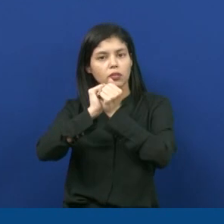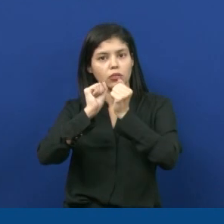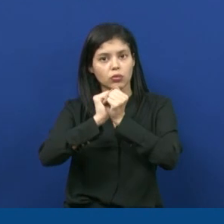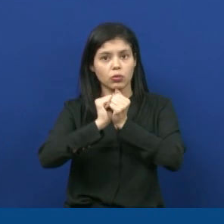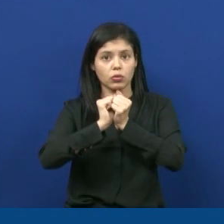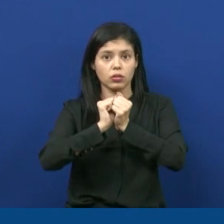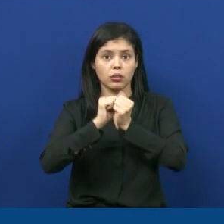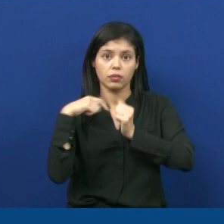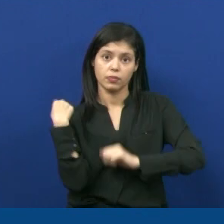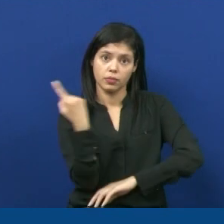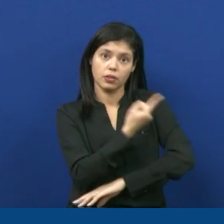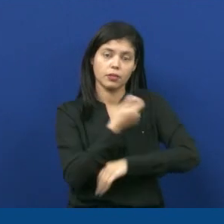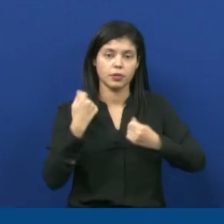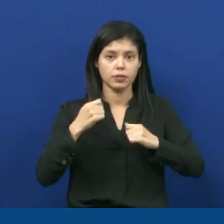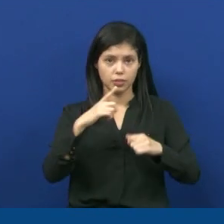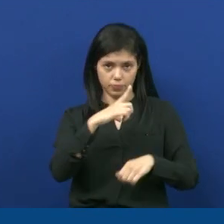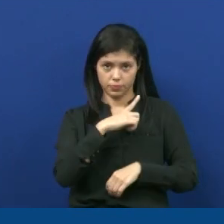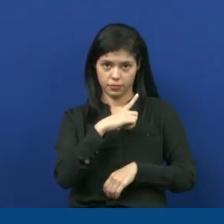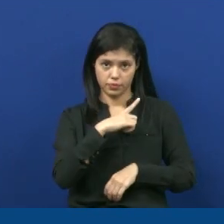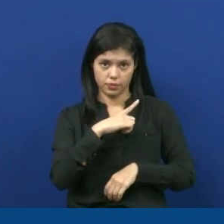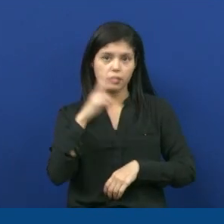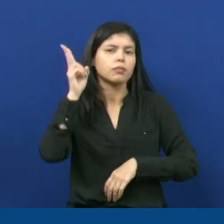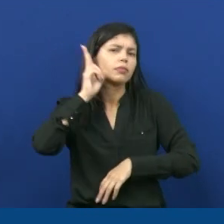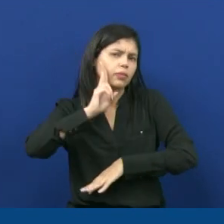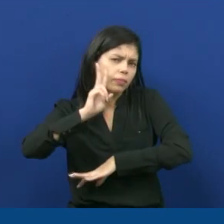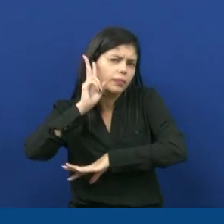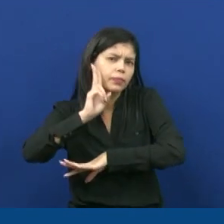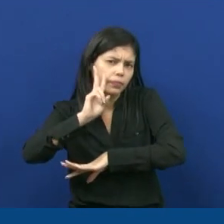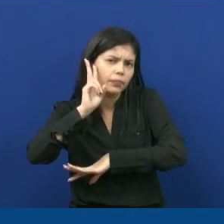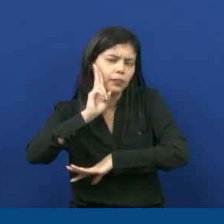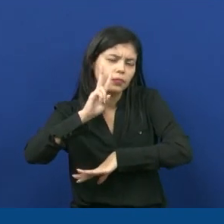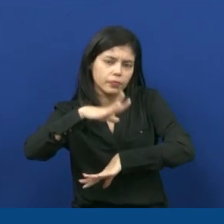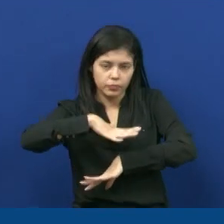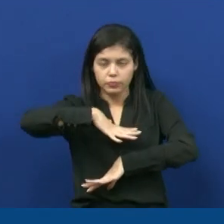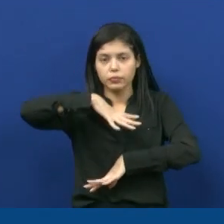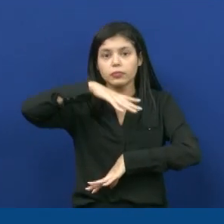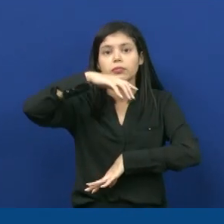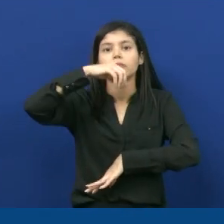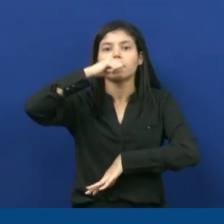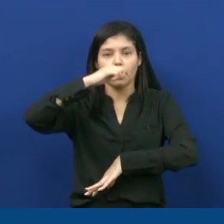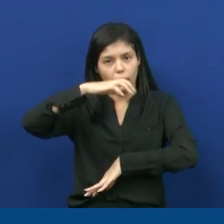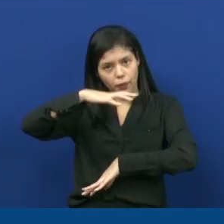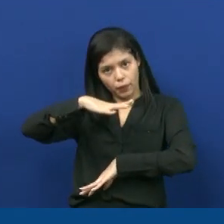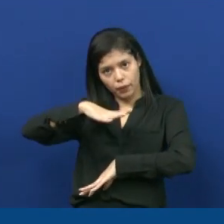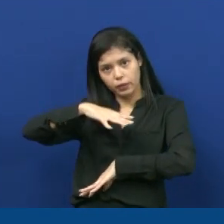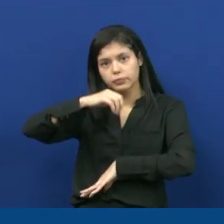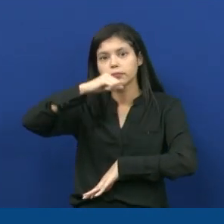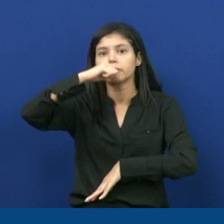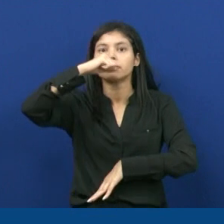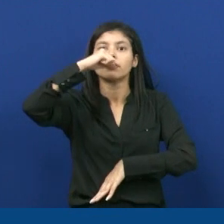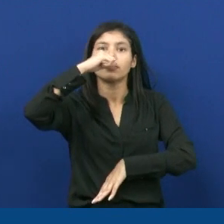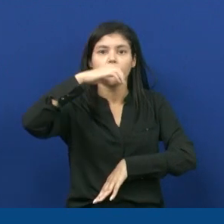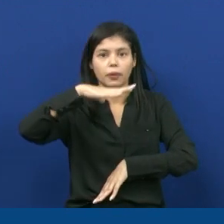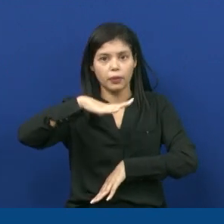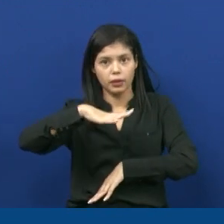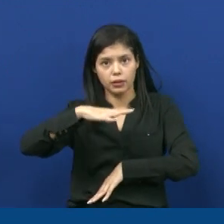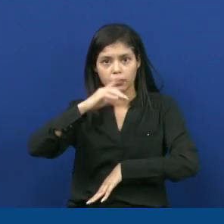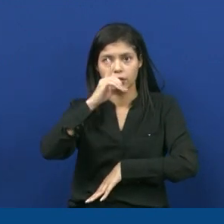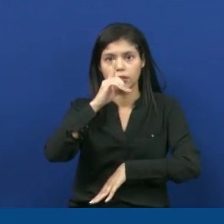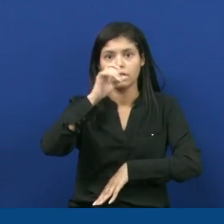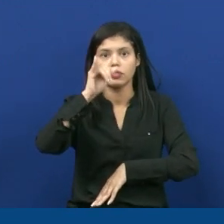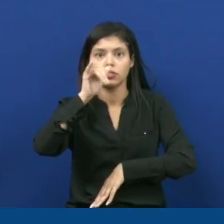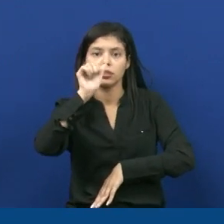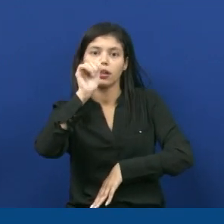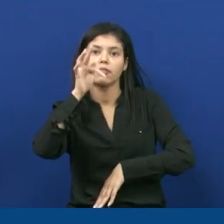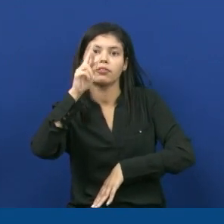momento, nós precisamos lembrar que respirar e expirar é um movimento